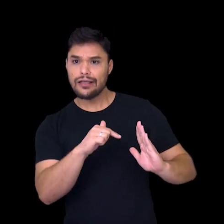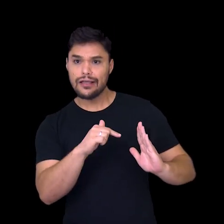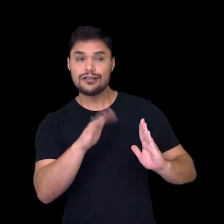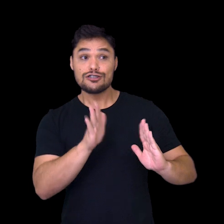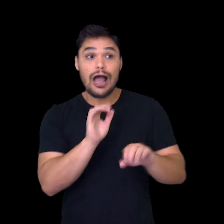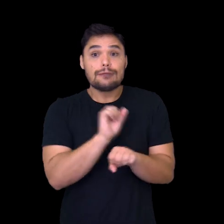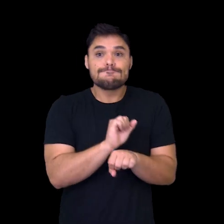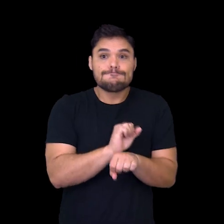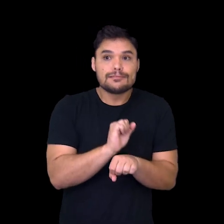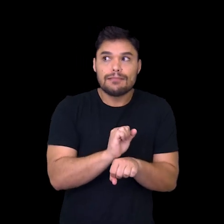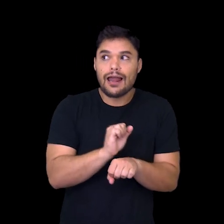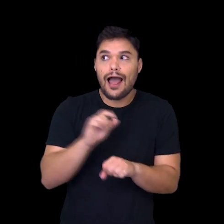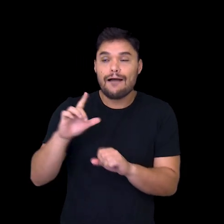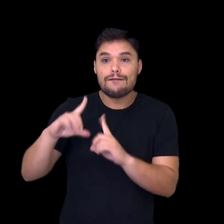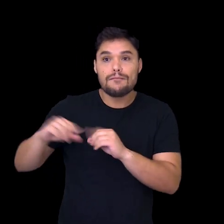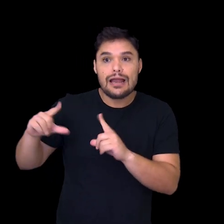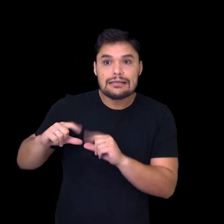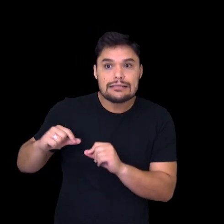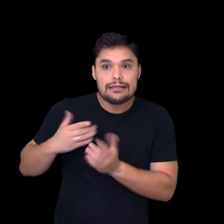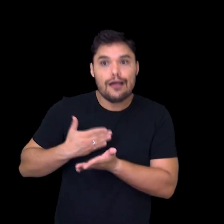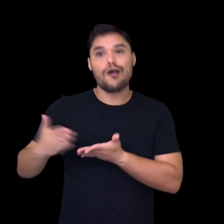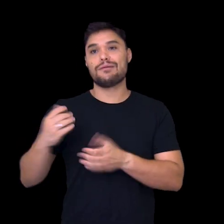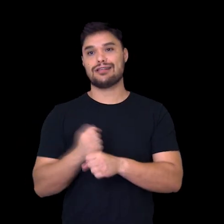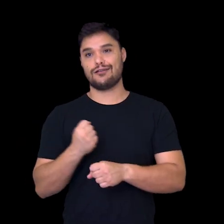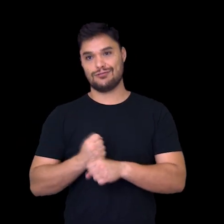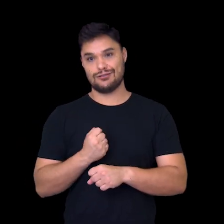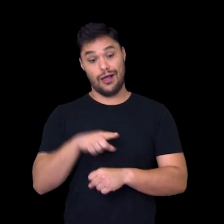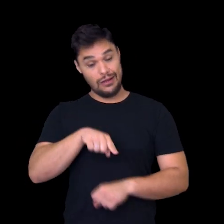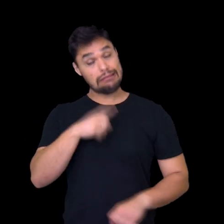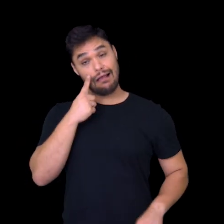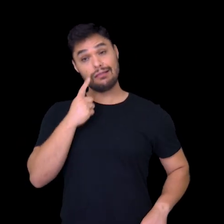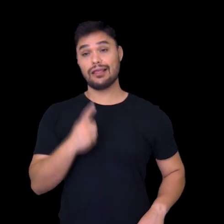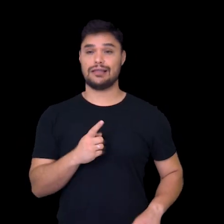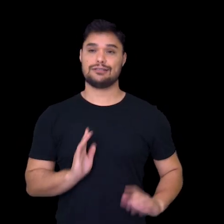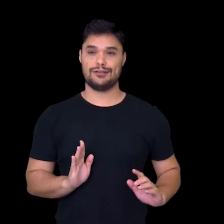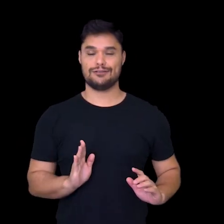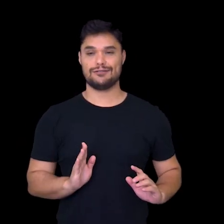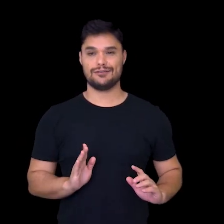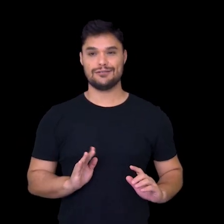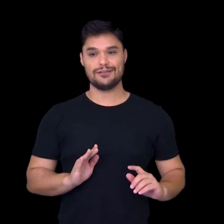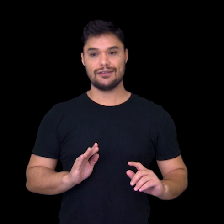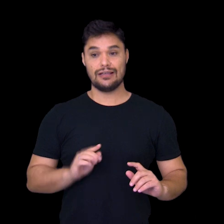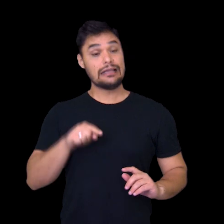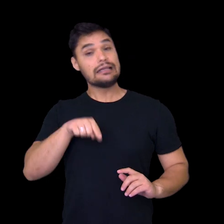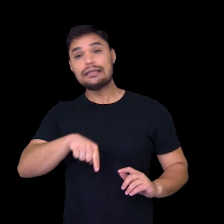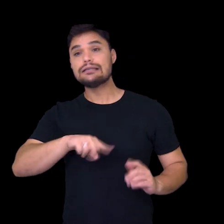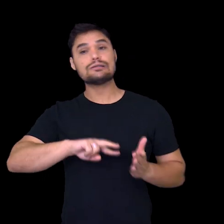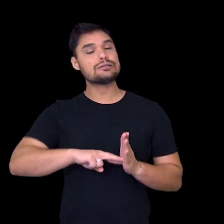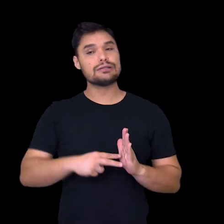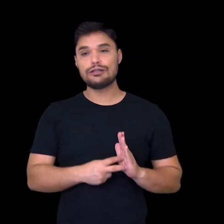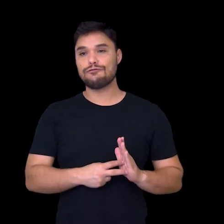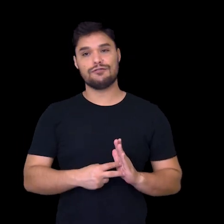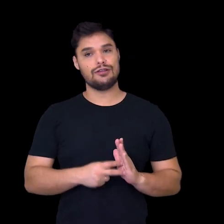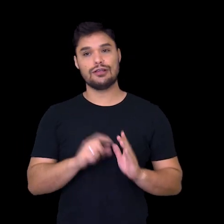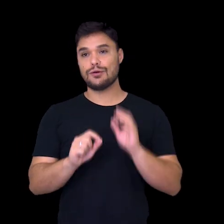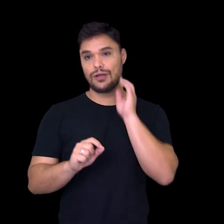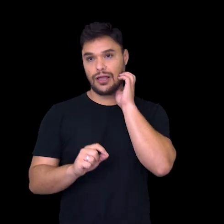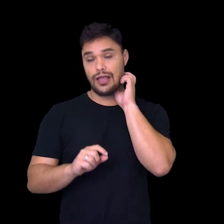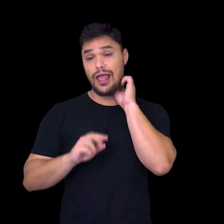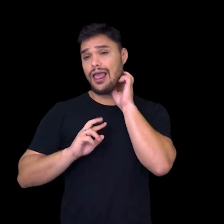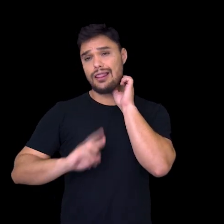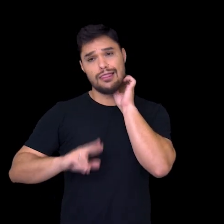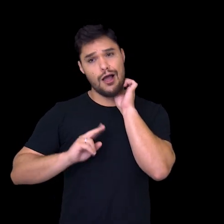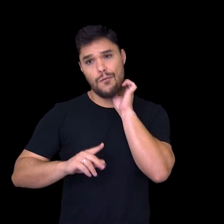já esperavam Brasília chegar. Então, isso é muito interessante. Não é isso demonstra, na